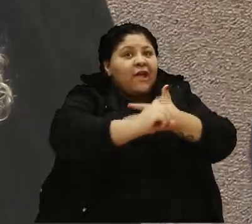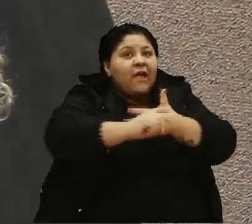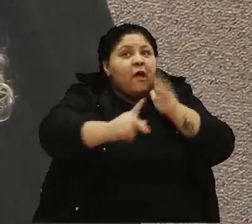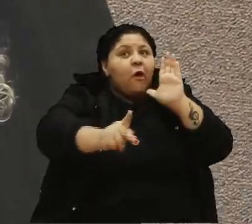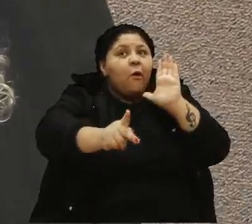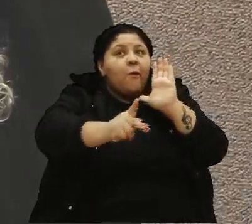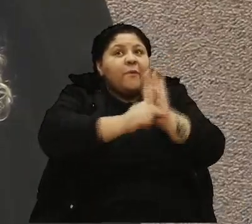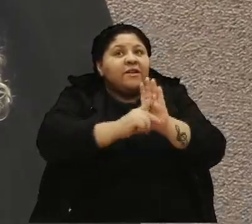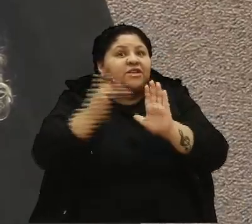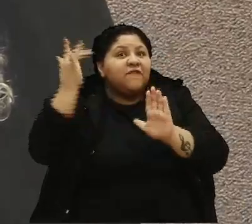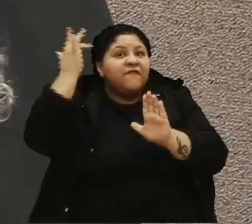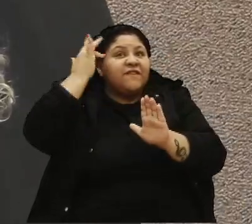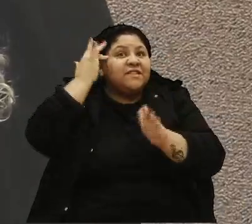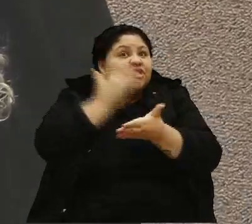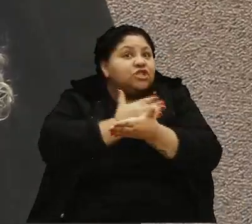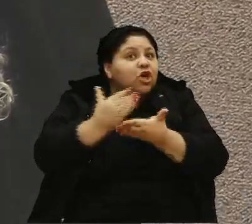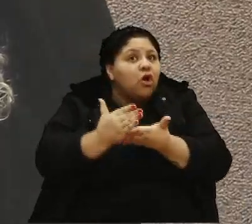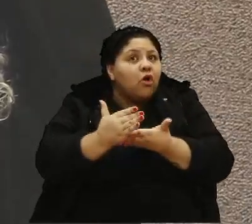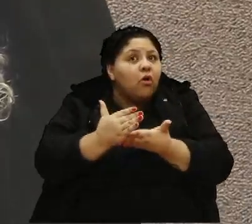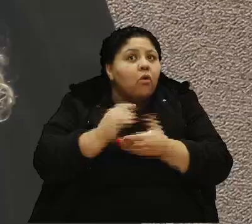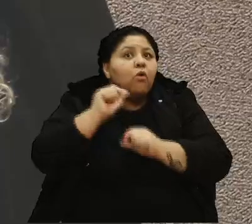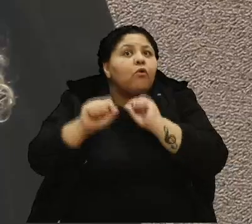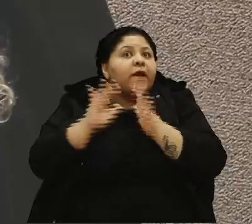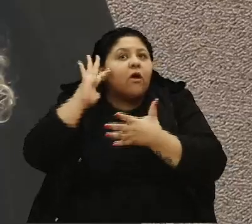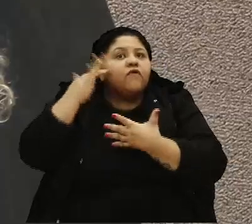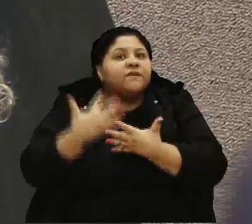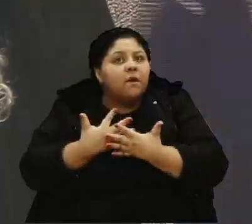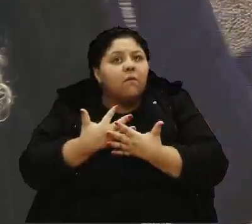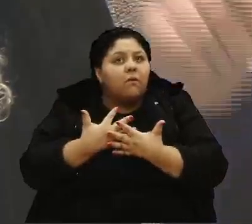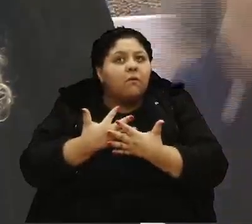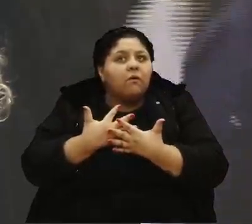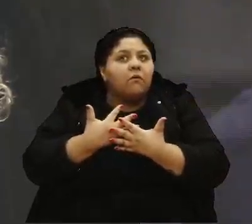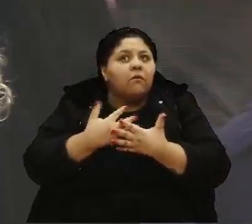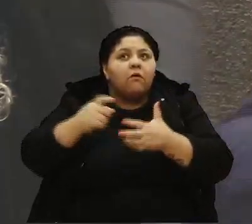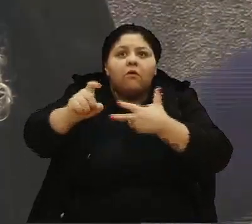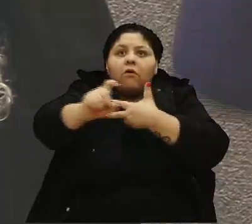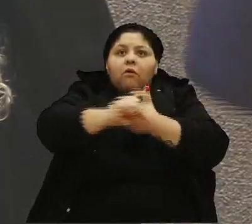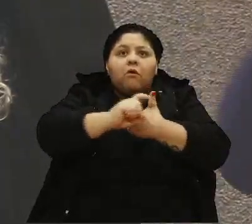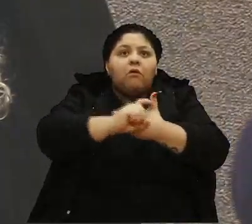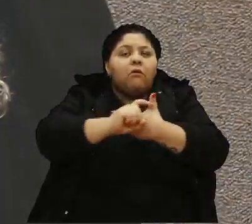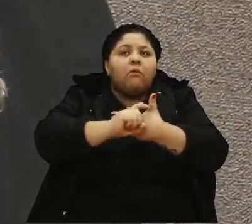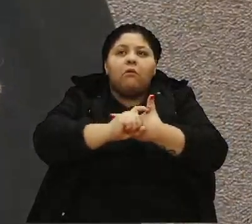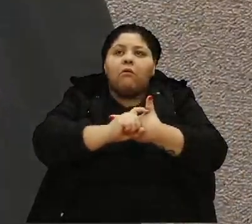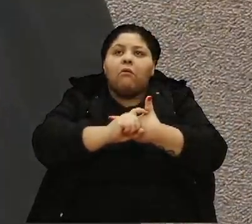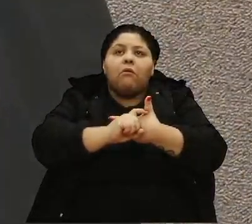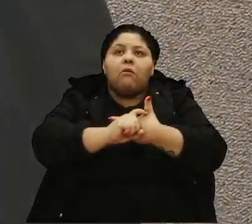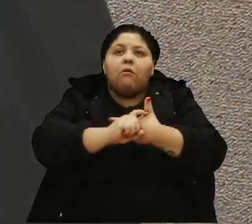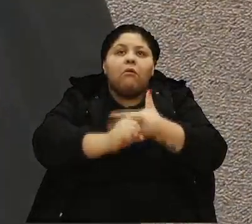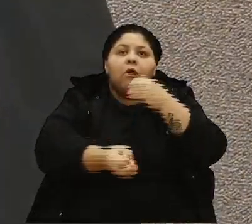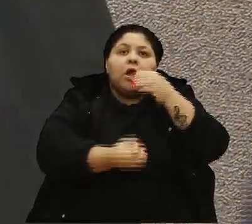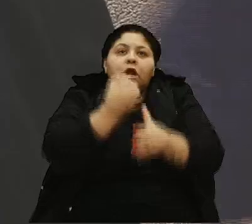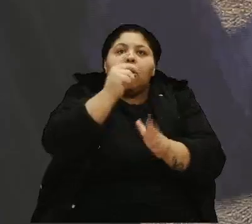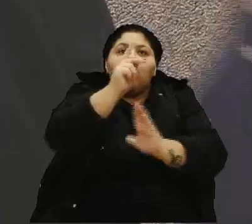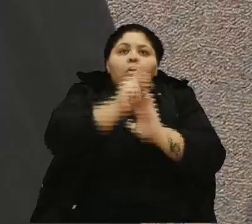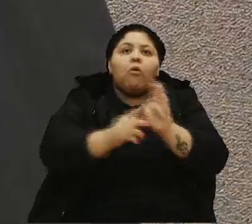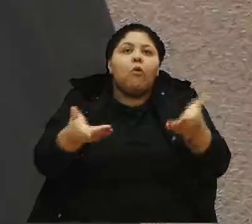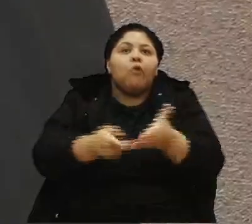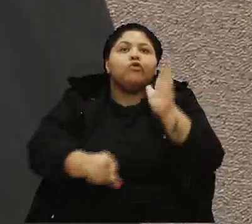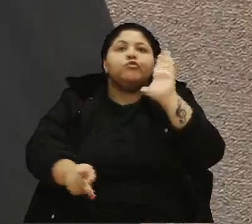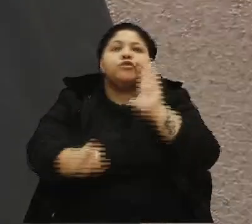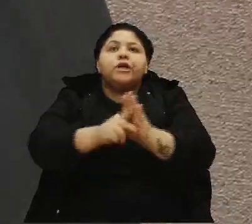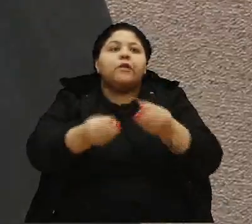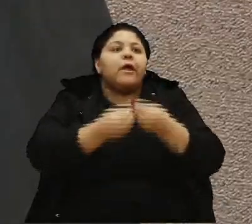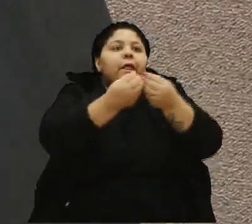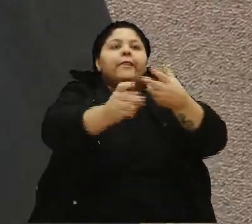tinha vício de origem. Aí o que aconteceu? O executivo simplesmente implantou o projeto e hoje o projeto é